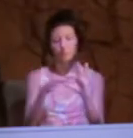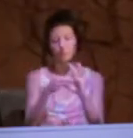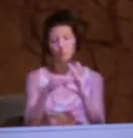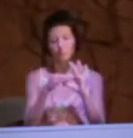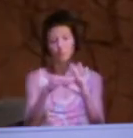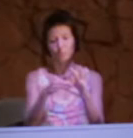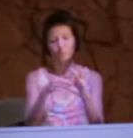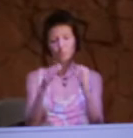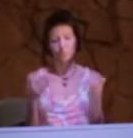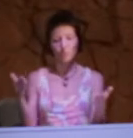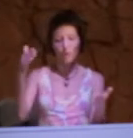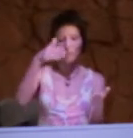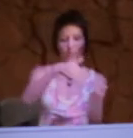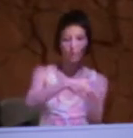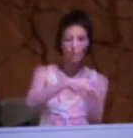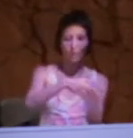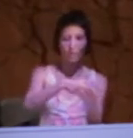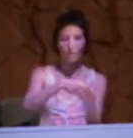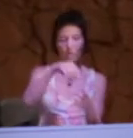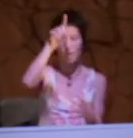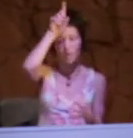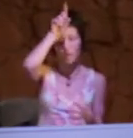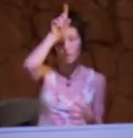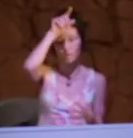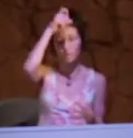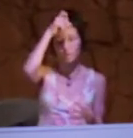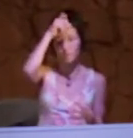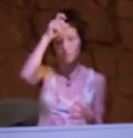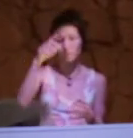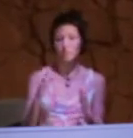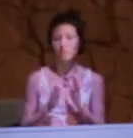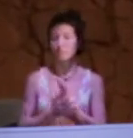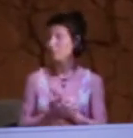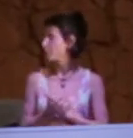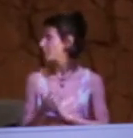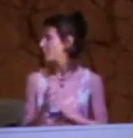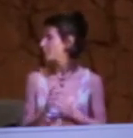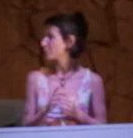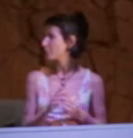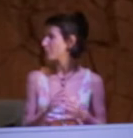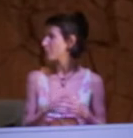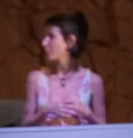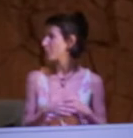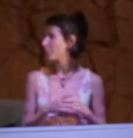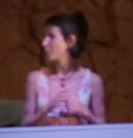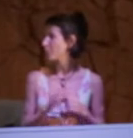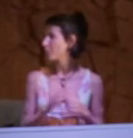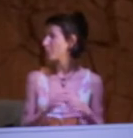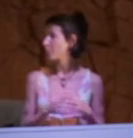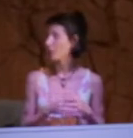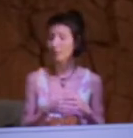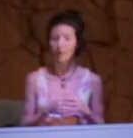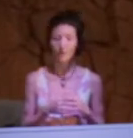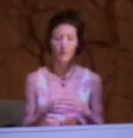Congada, também como é chamado, Congado ou Congada, e que também me marca quando eu vou falar ou pensar no